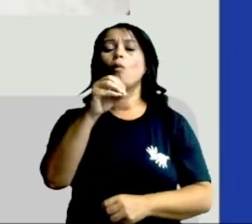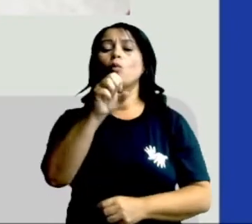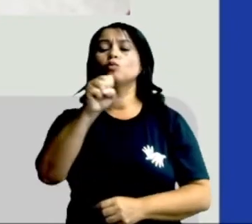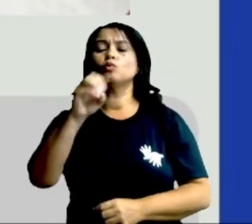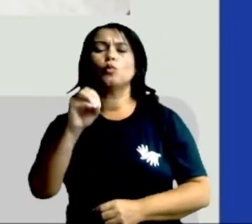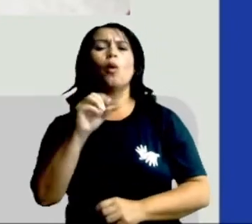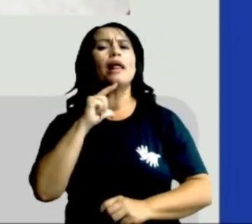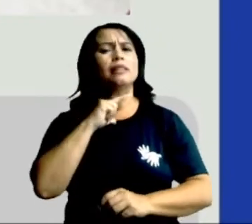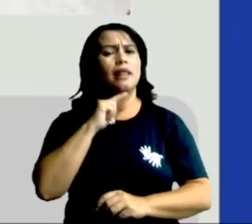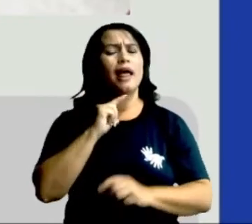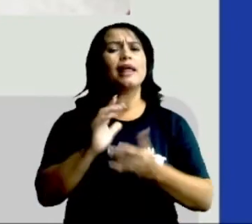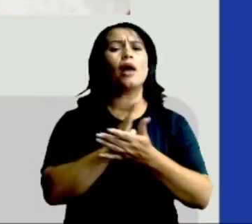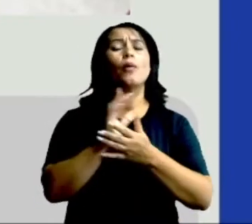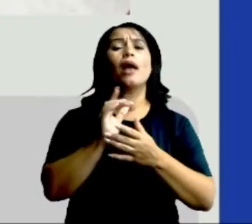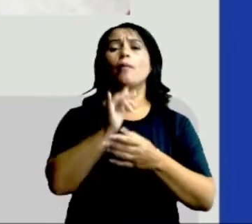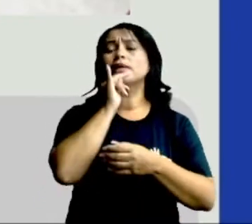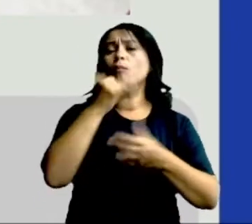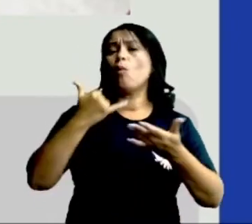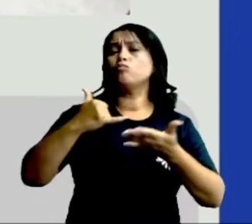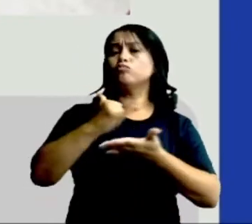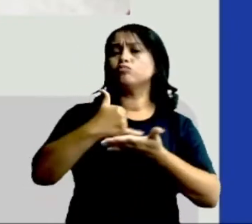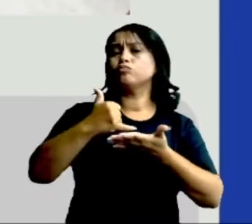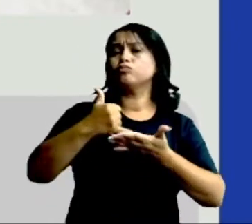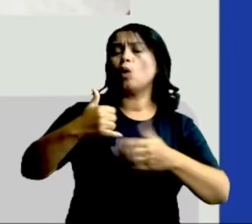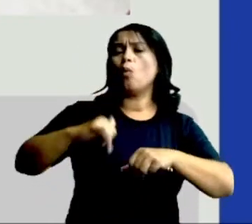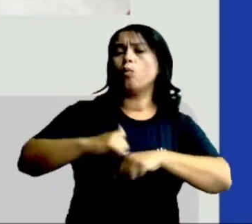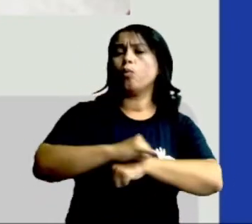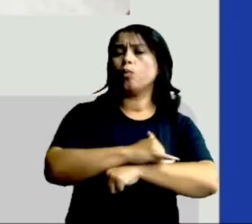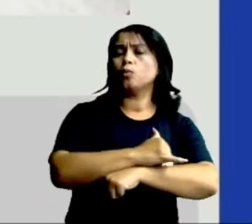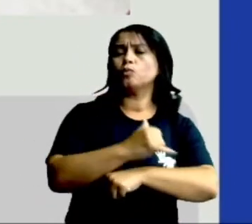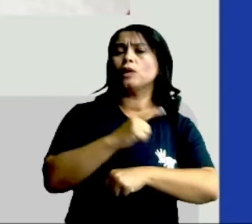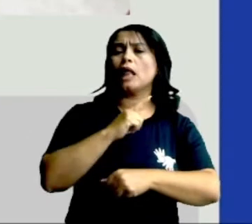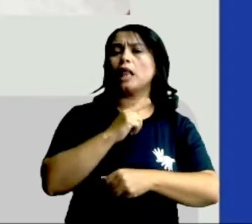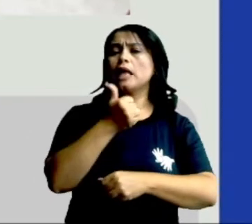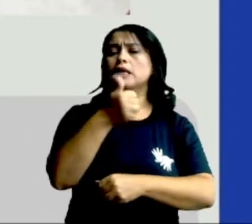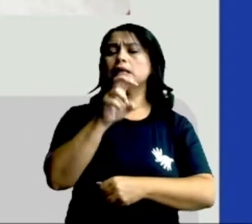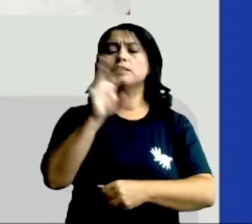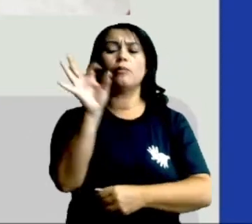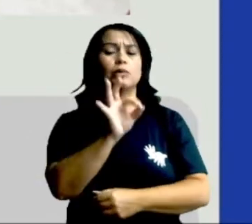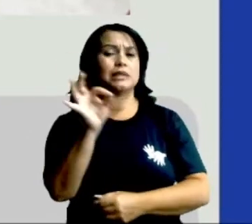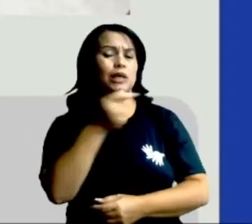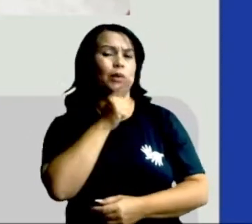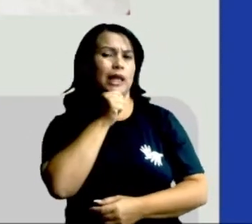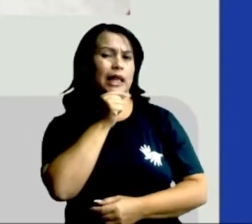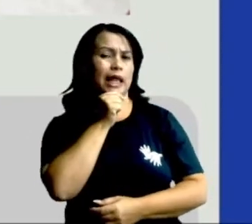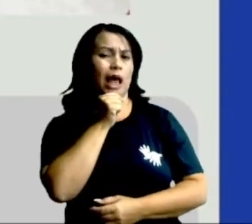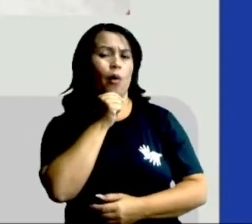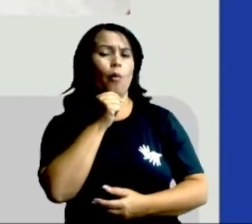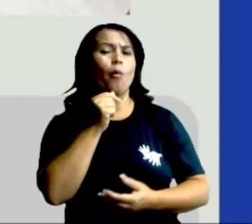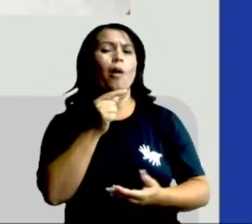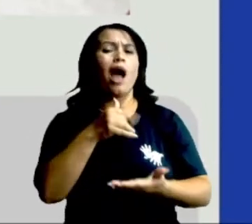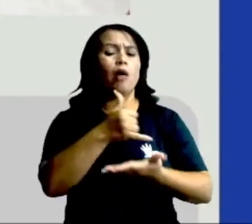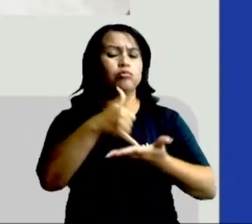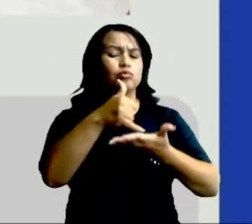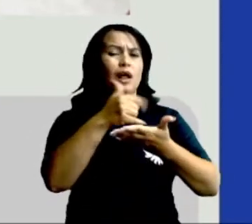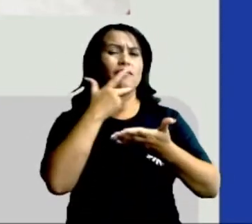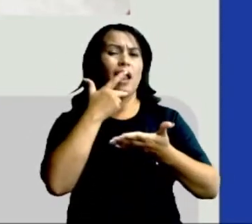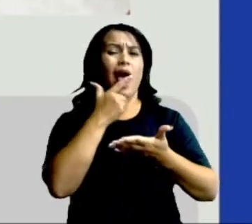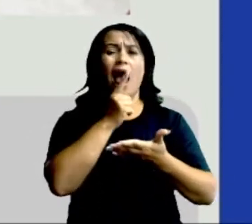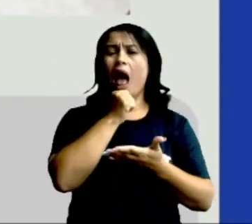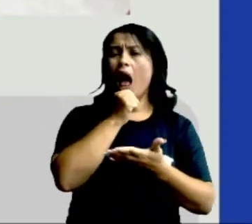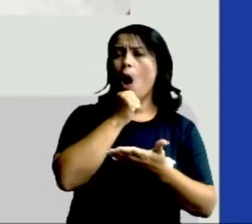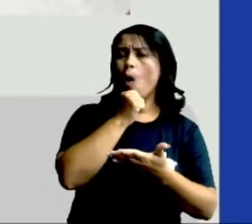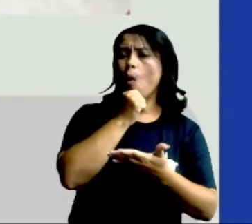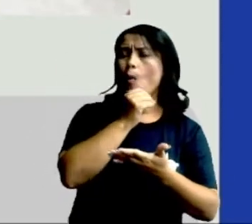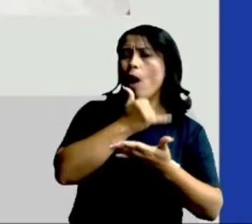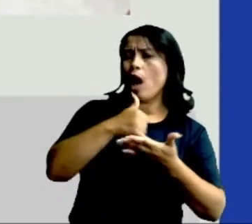a gente acumula gordura, vai ter cerca de 15% de água, né? A gente sabe que água e gordura não se misturam, mas